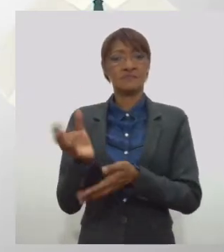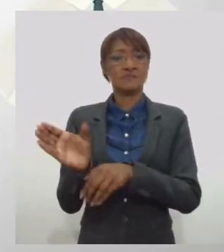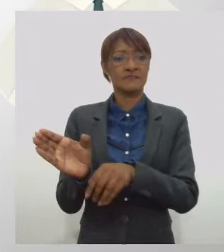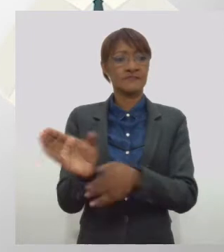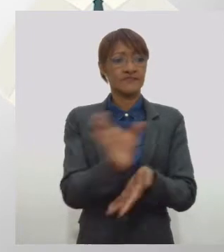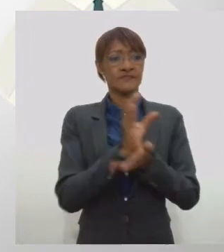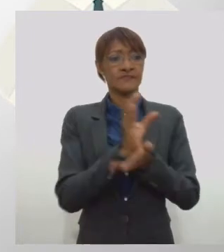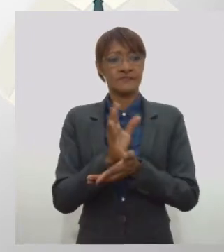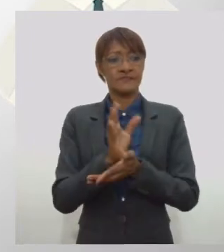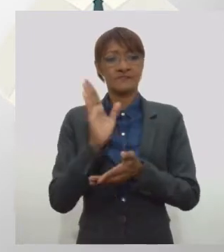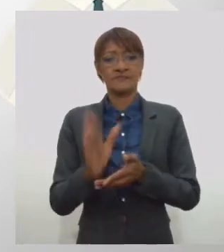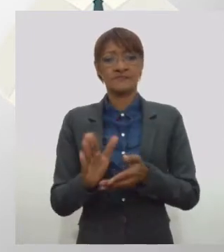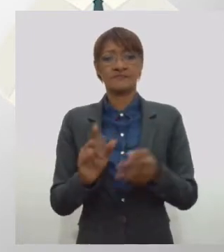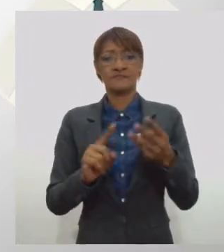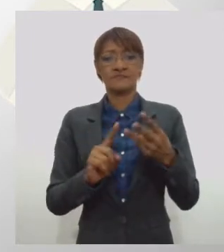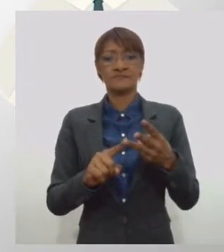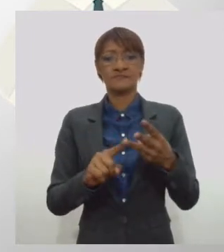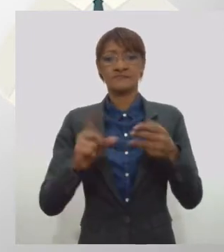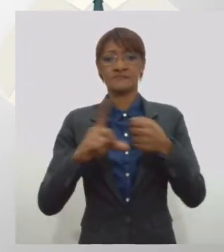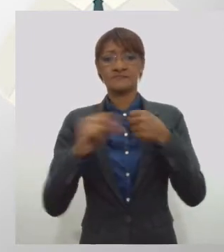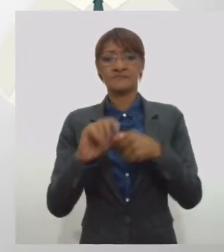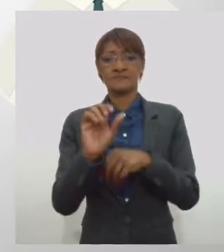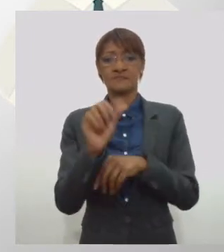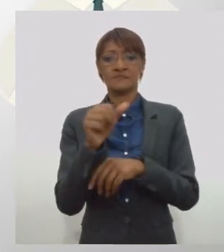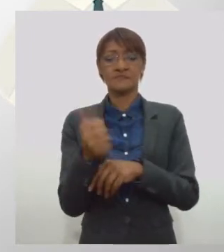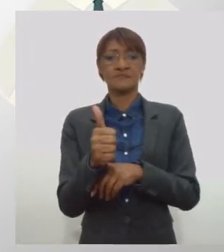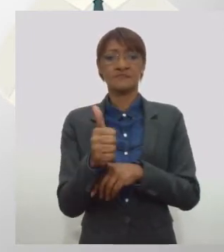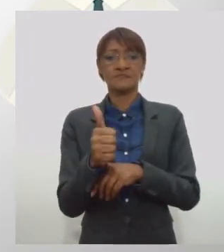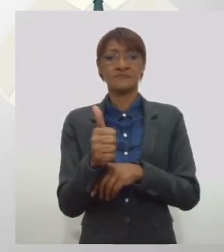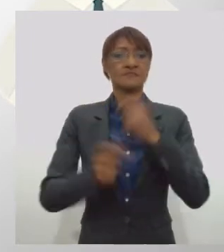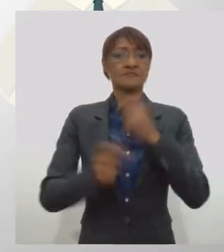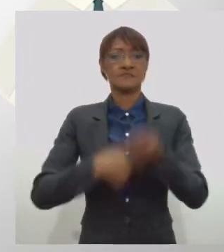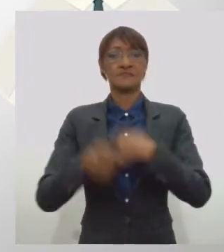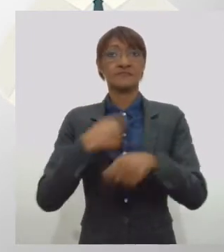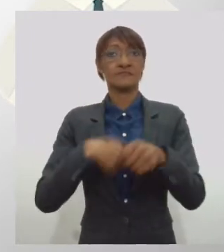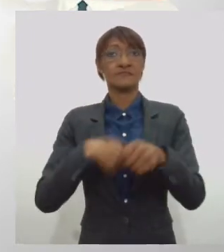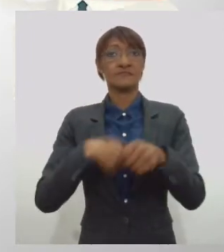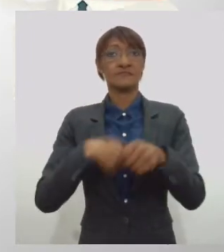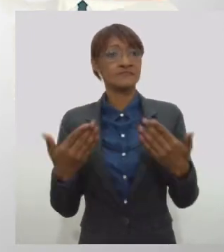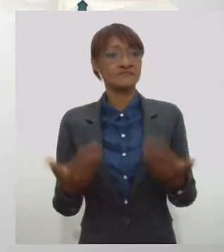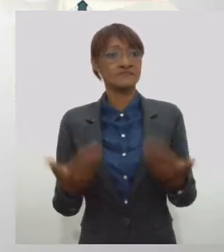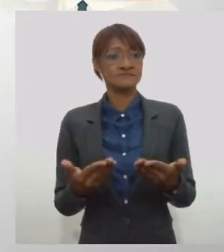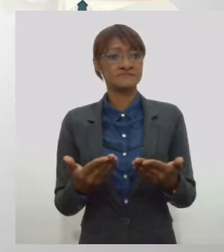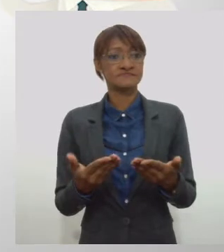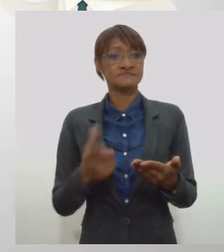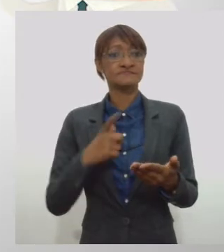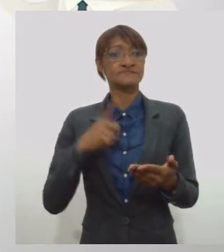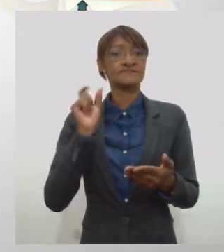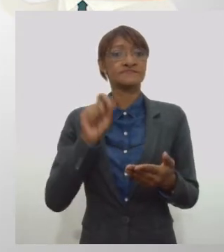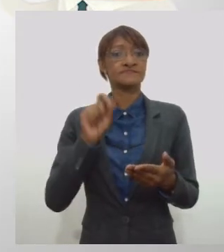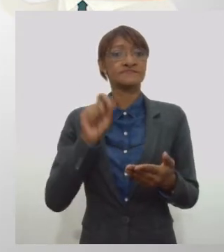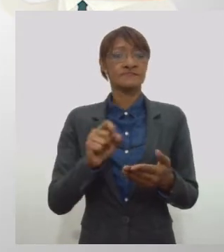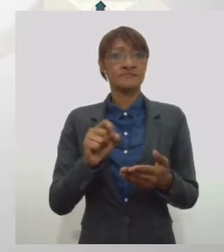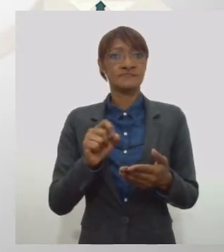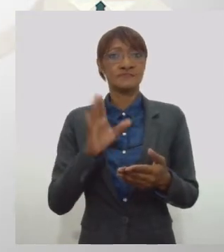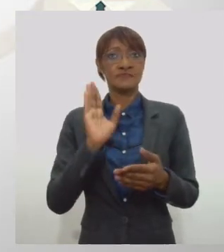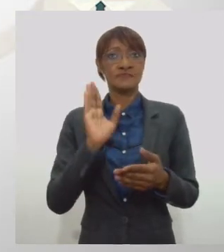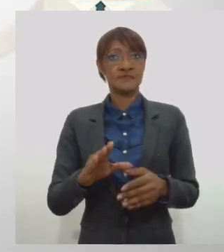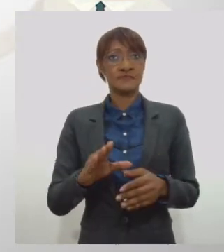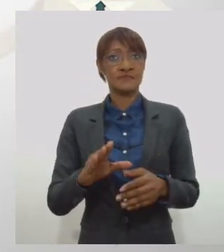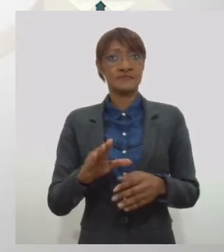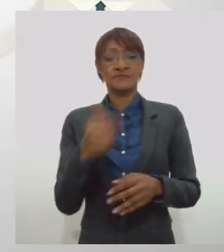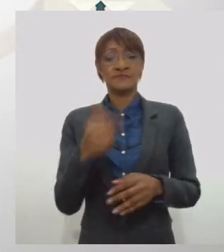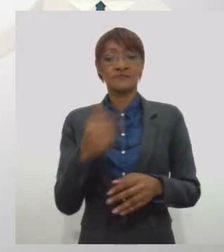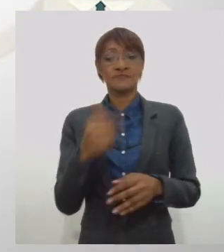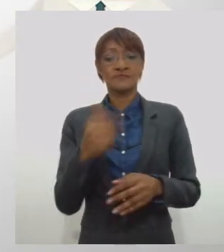culposa. Já o artigo 11 vai falar dos princípios da administração pública, ou seja, quando o ato de improbidade fere a moralidade administrativa,